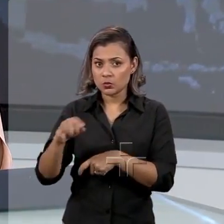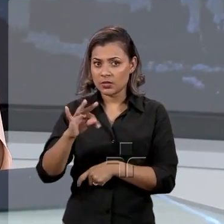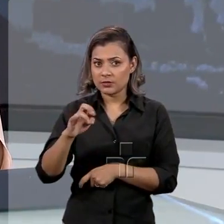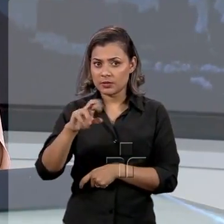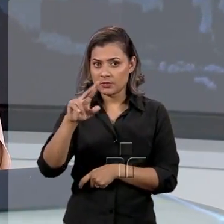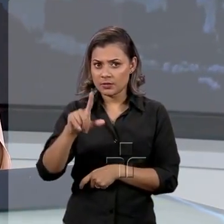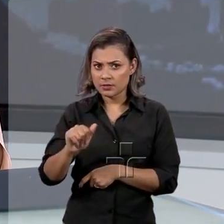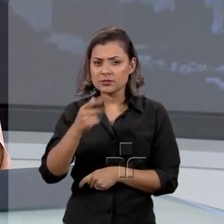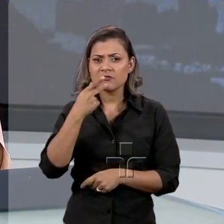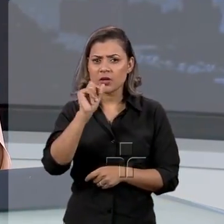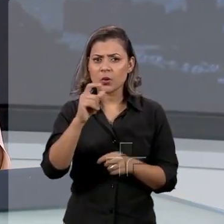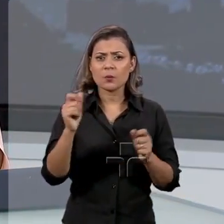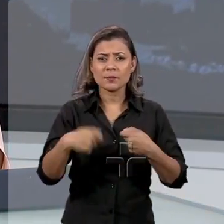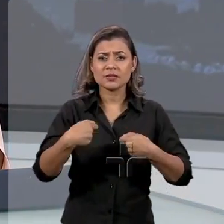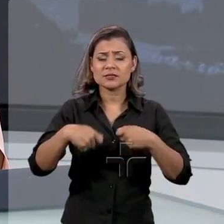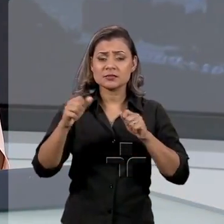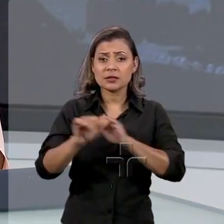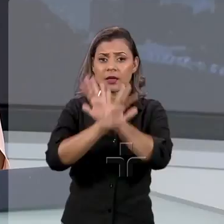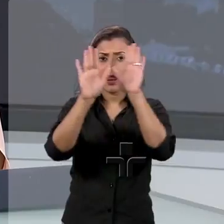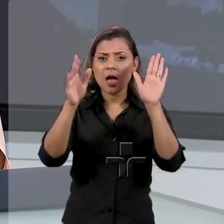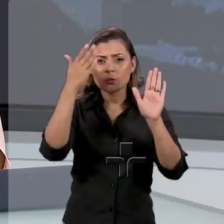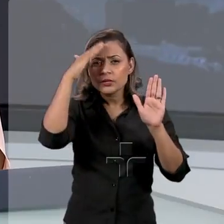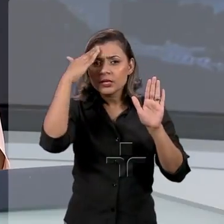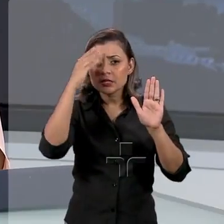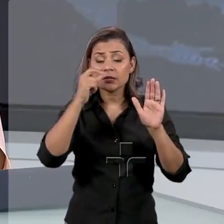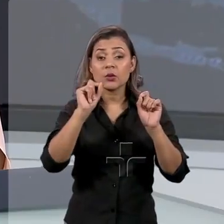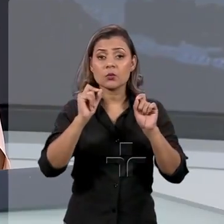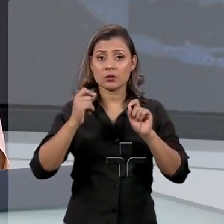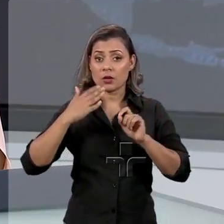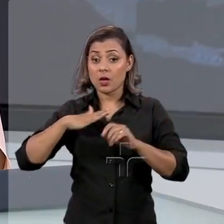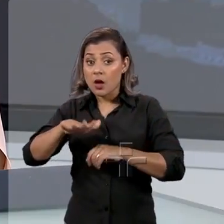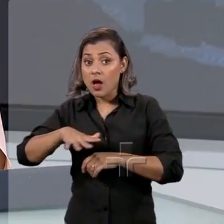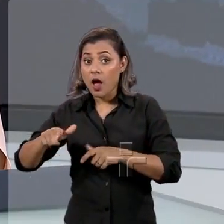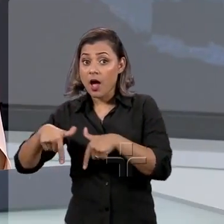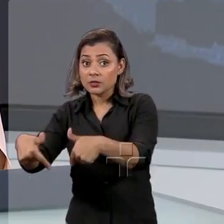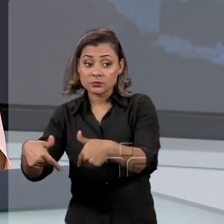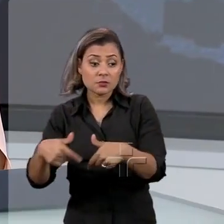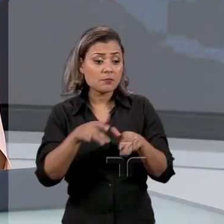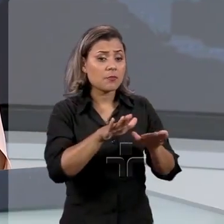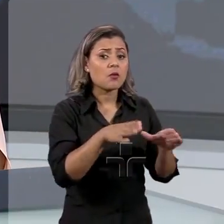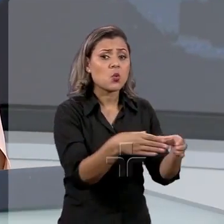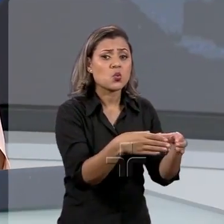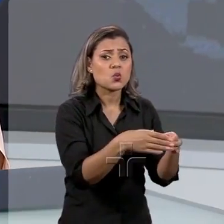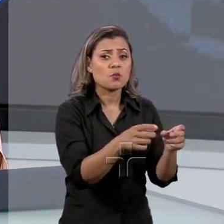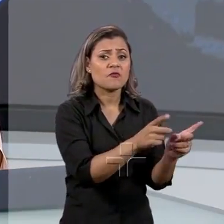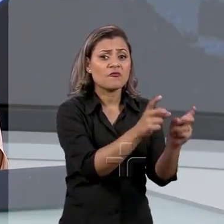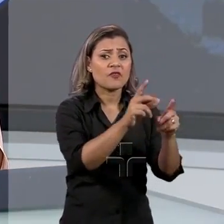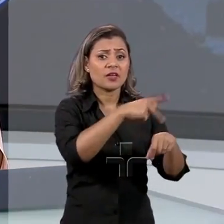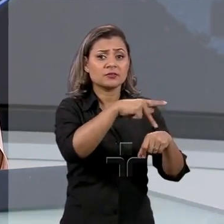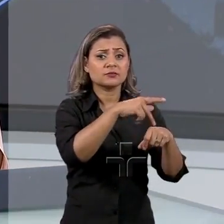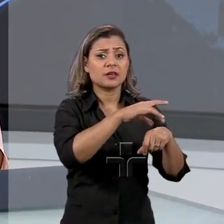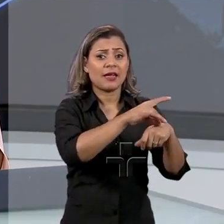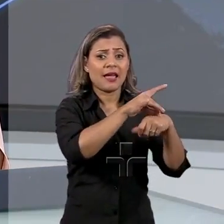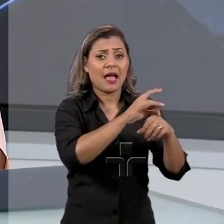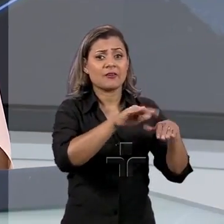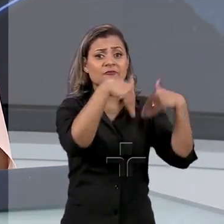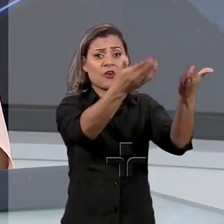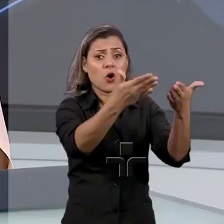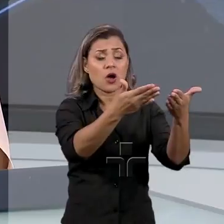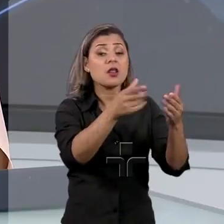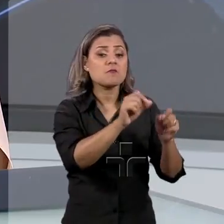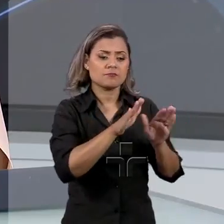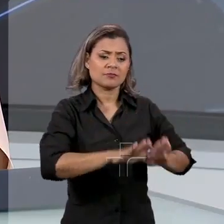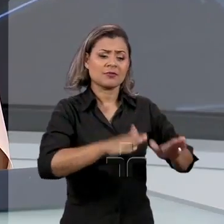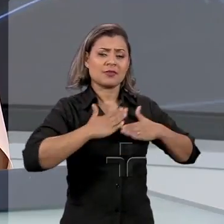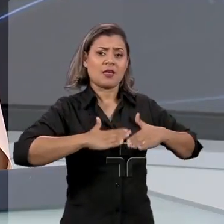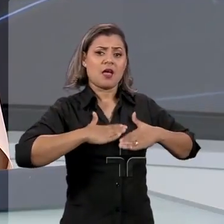a posição que o novo governo vai tomar para tranquilizar os exportadores de carne brasileiros. O mal-estar foi provocado após